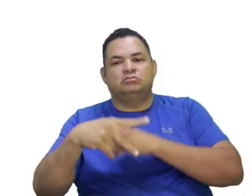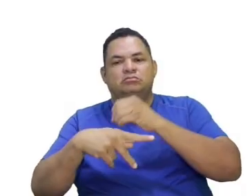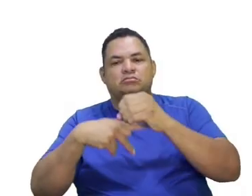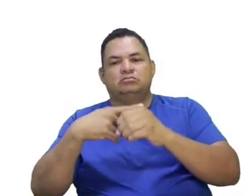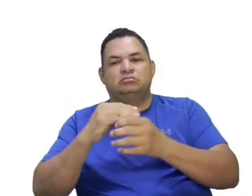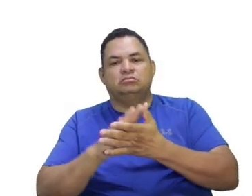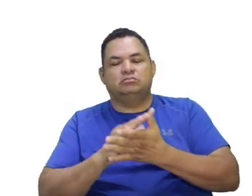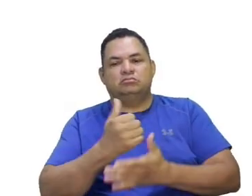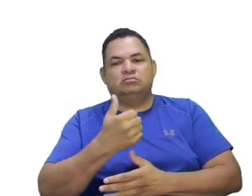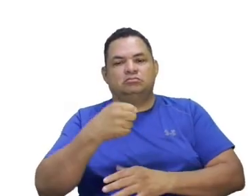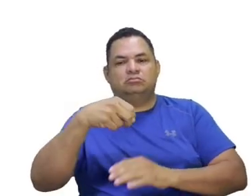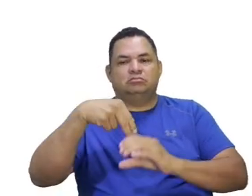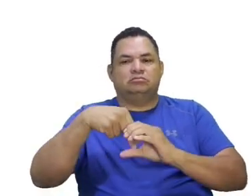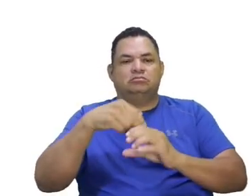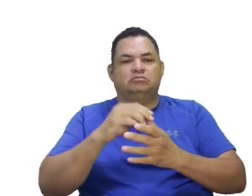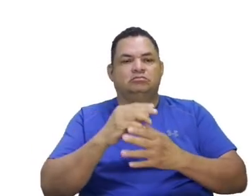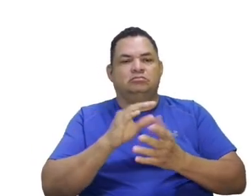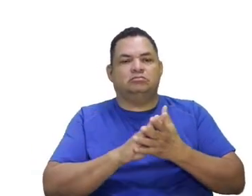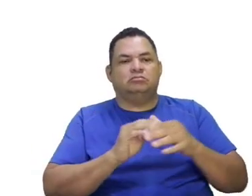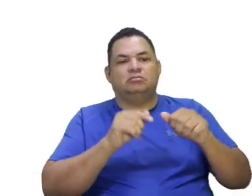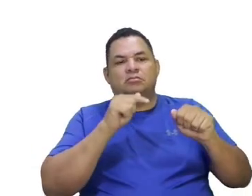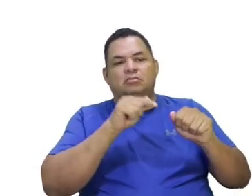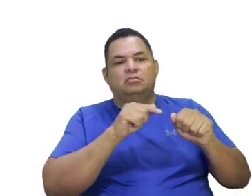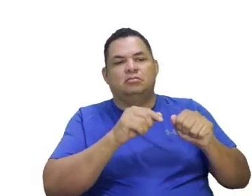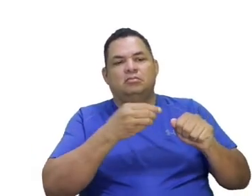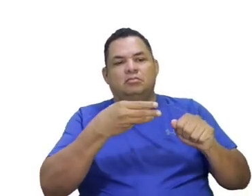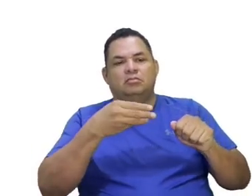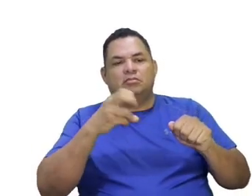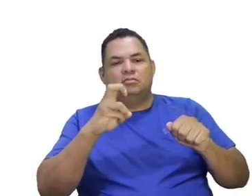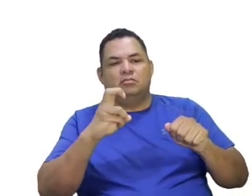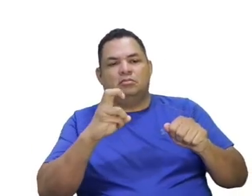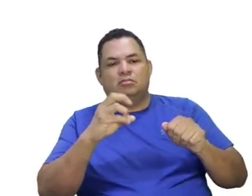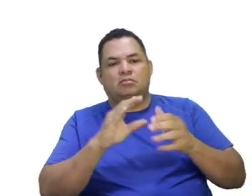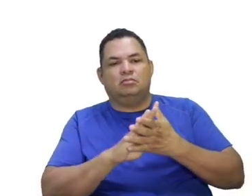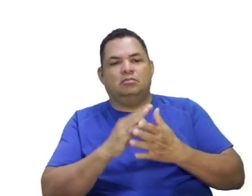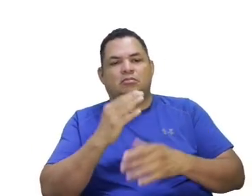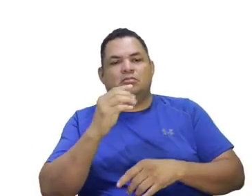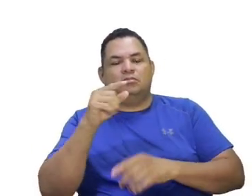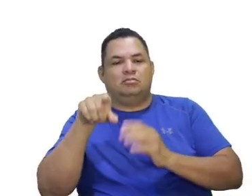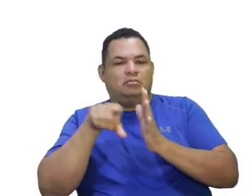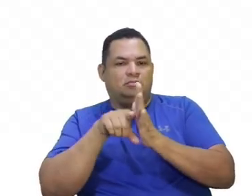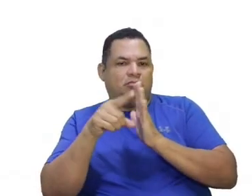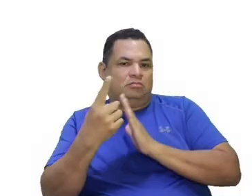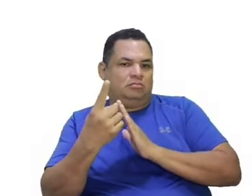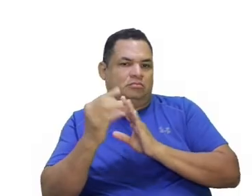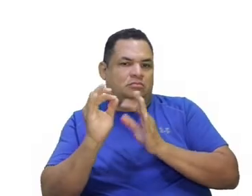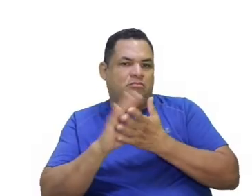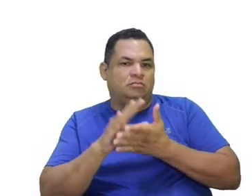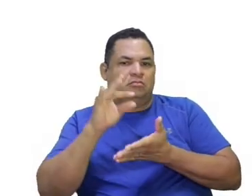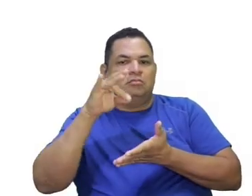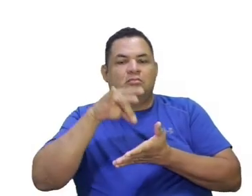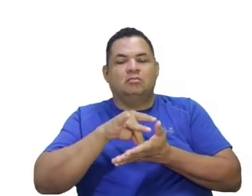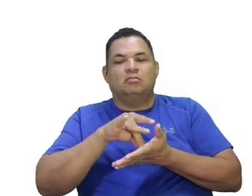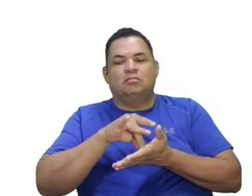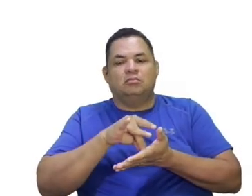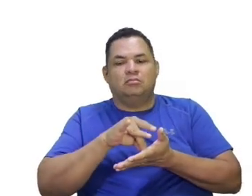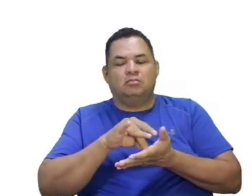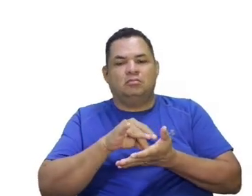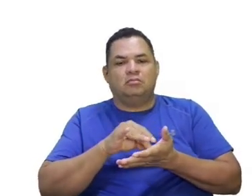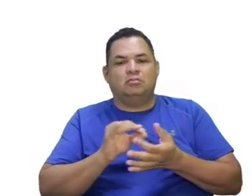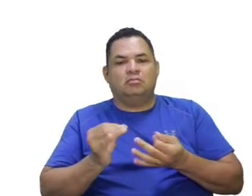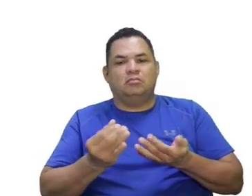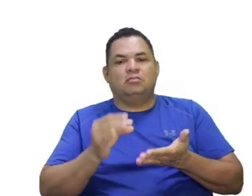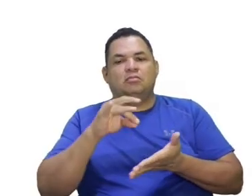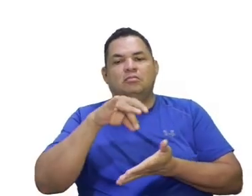prótons, 18 nêutrons e massa atômica igual a 35, com carga de -1,